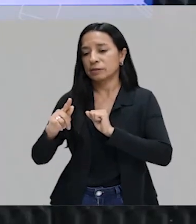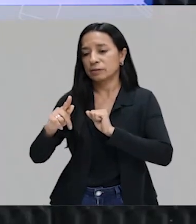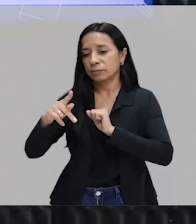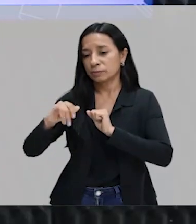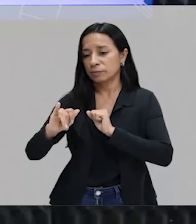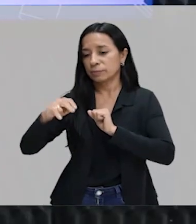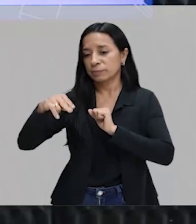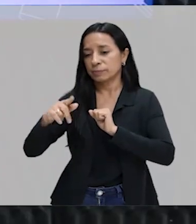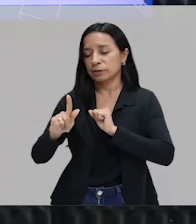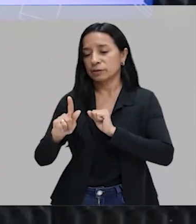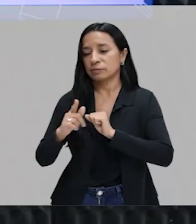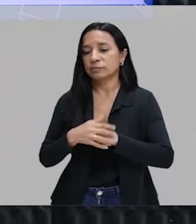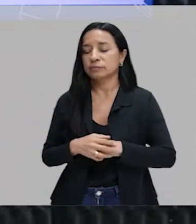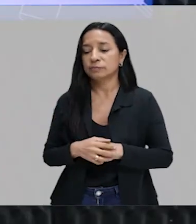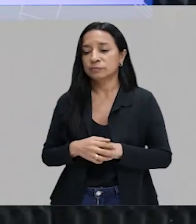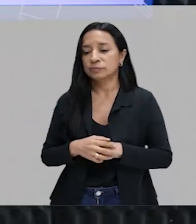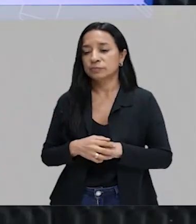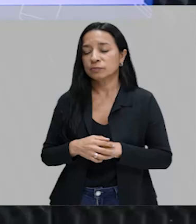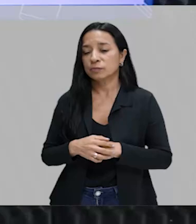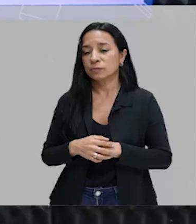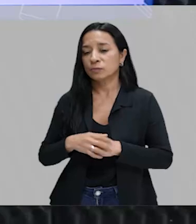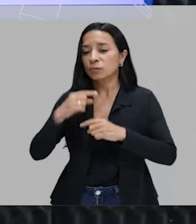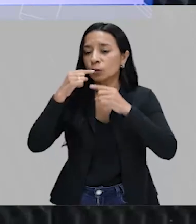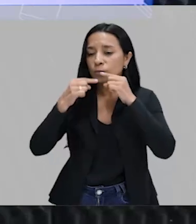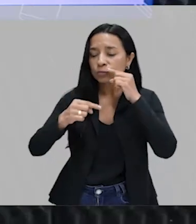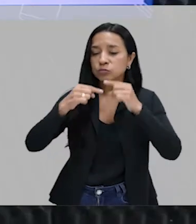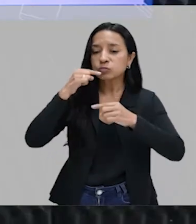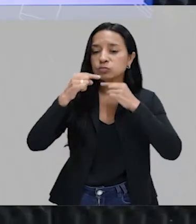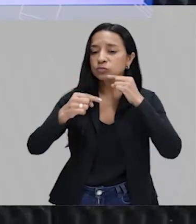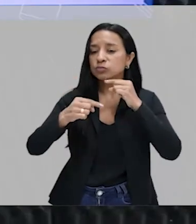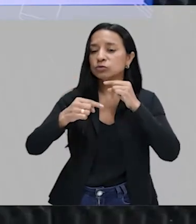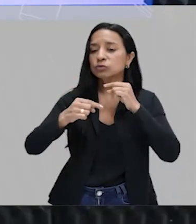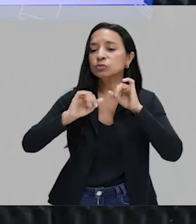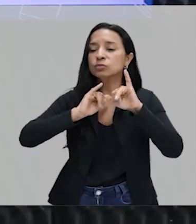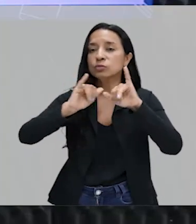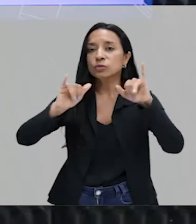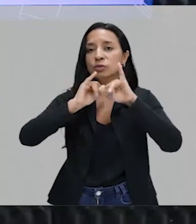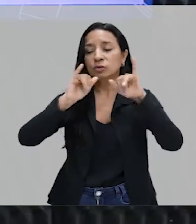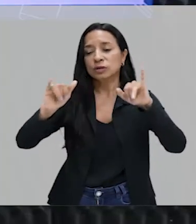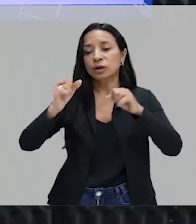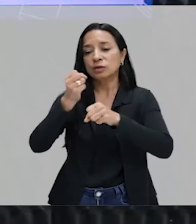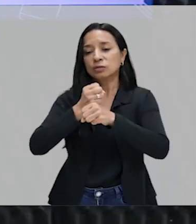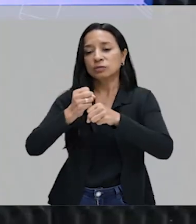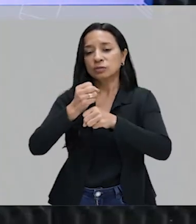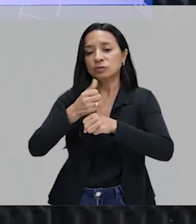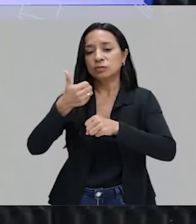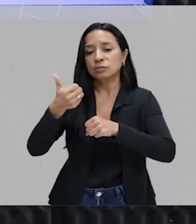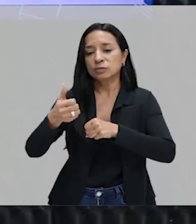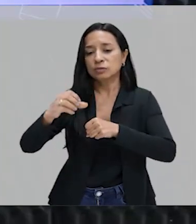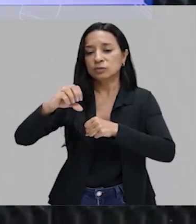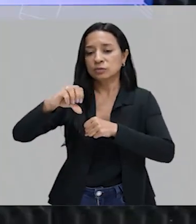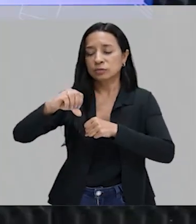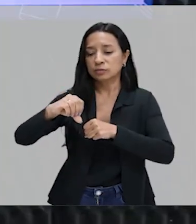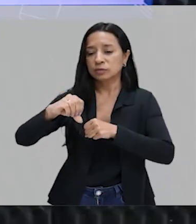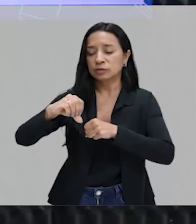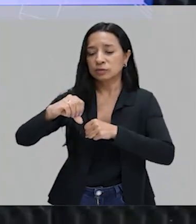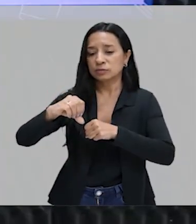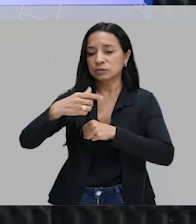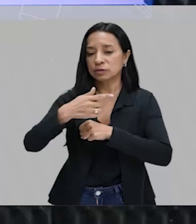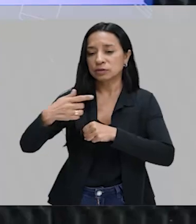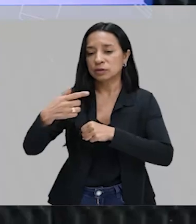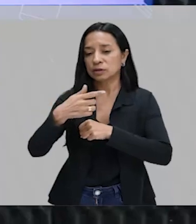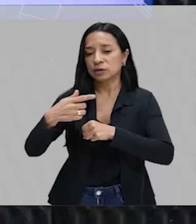discurso pronunciado em 1977 demonstra que a modernização da China